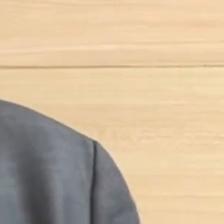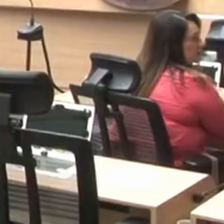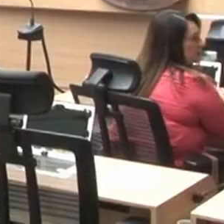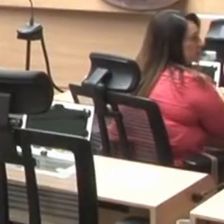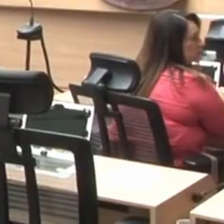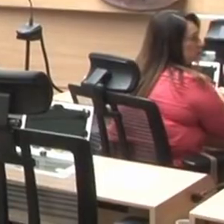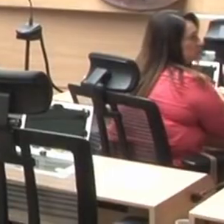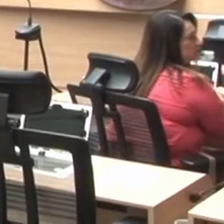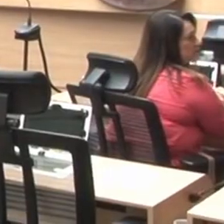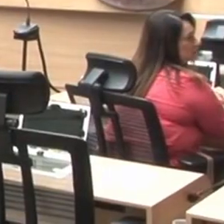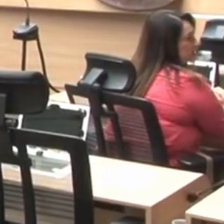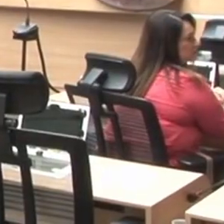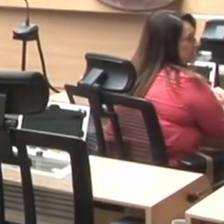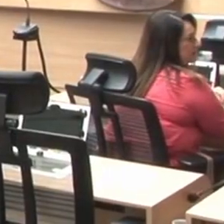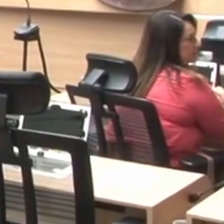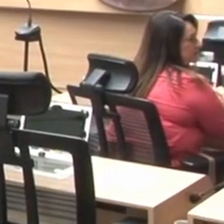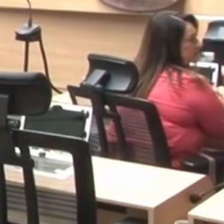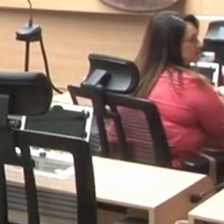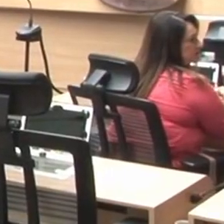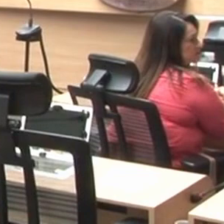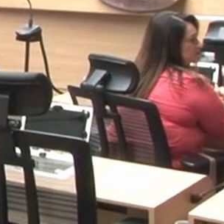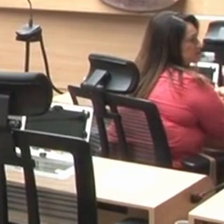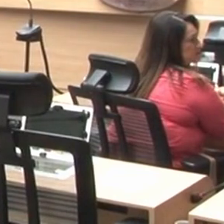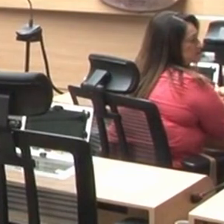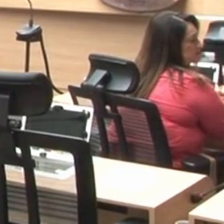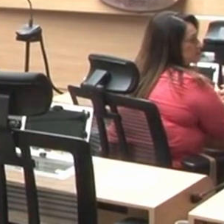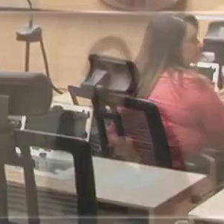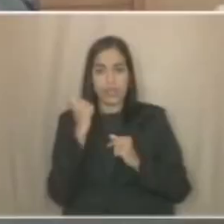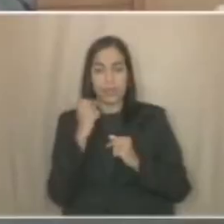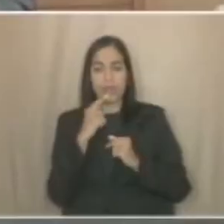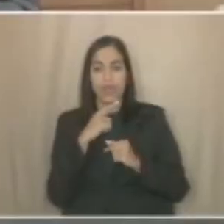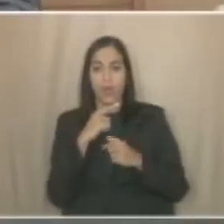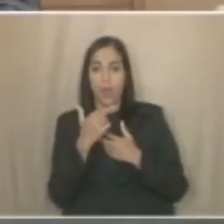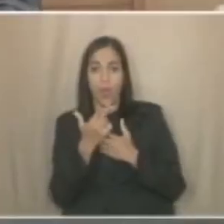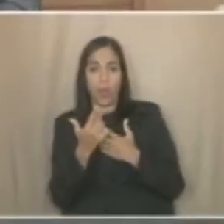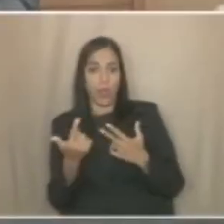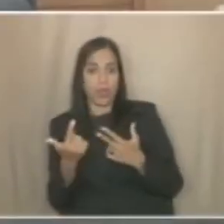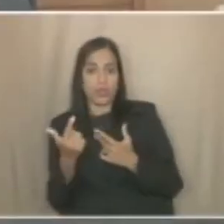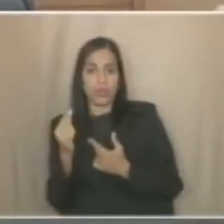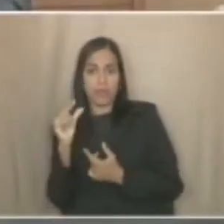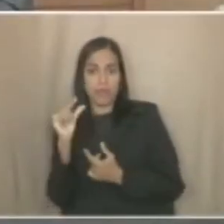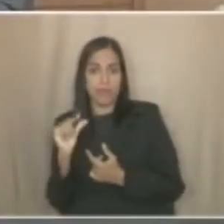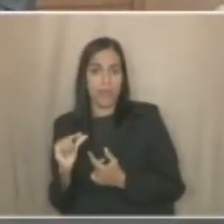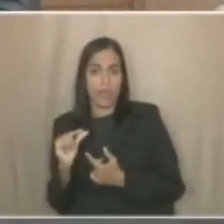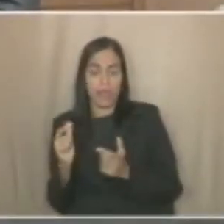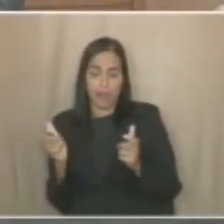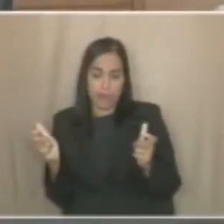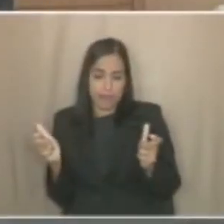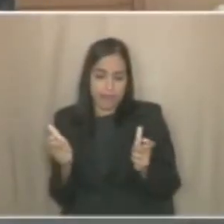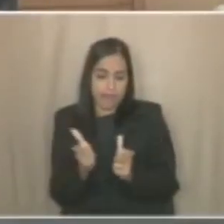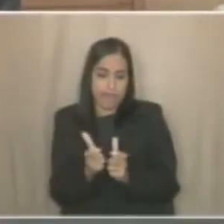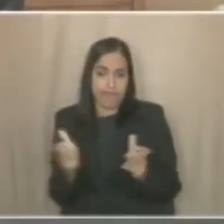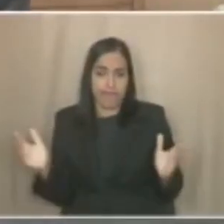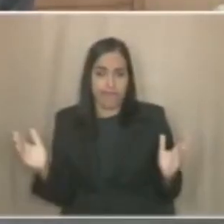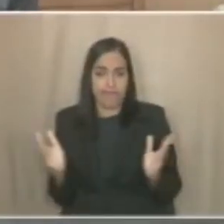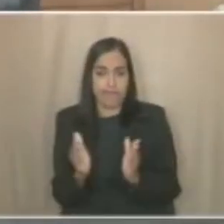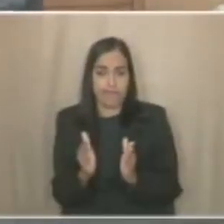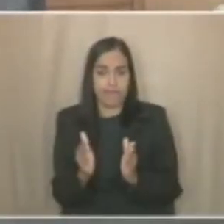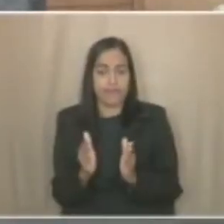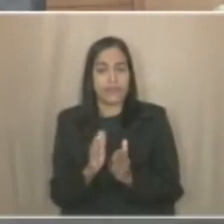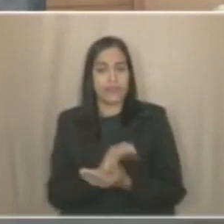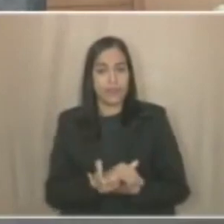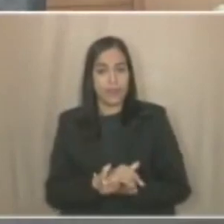de 40 anos no Bairro de Santo Antônio centro do Recife é um estabelecimento minúsculo e que